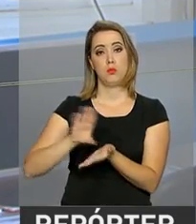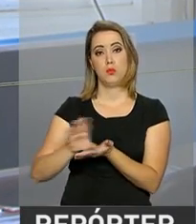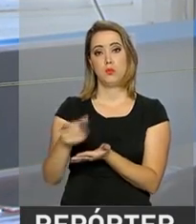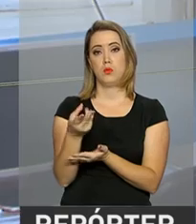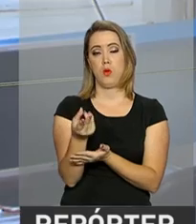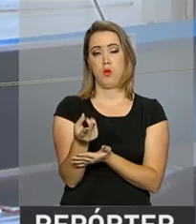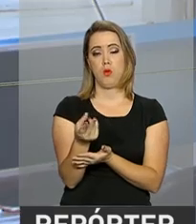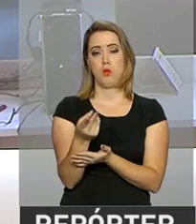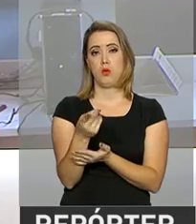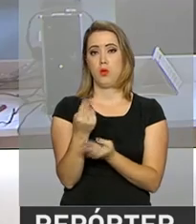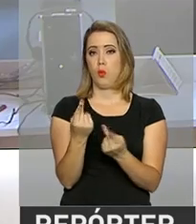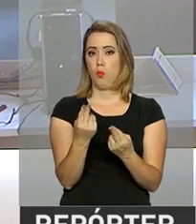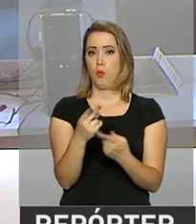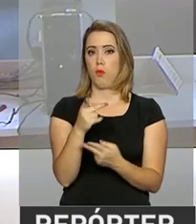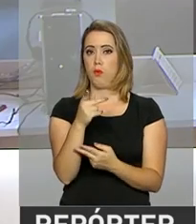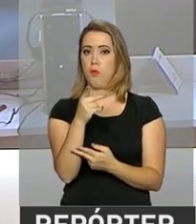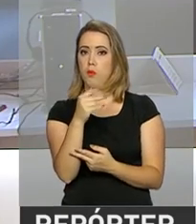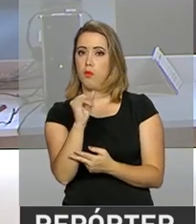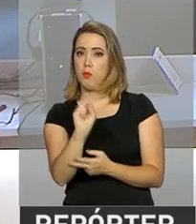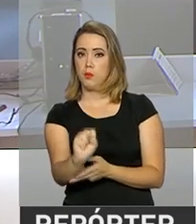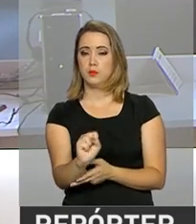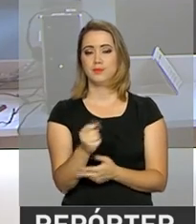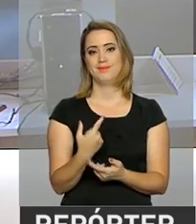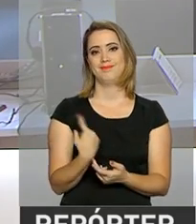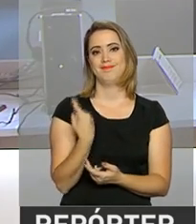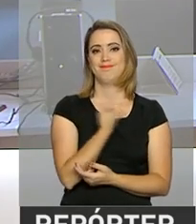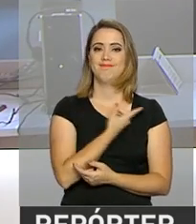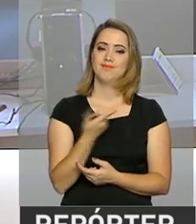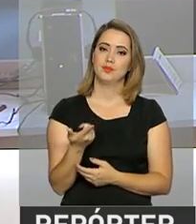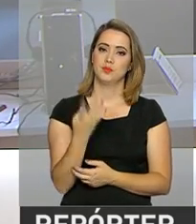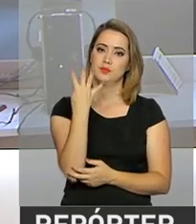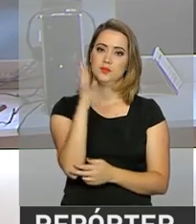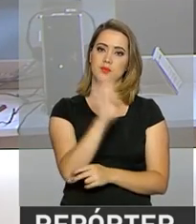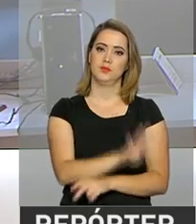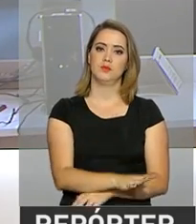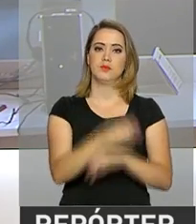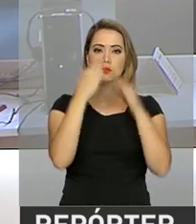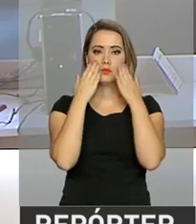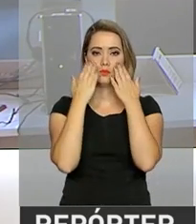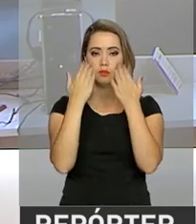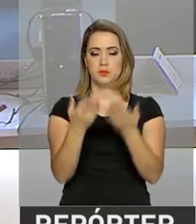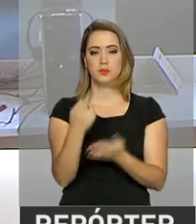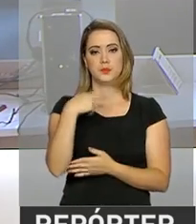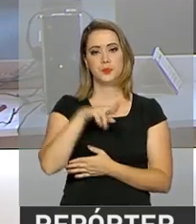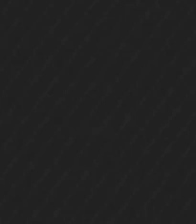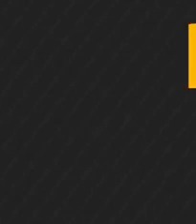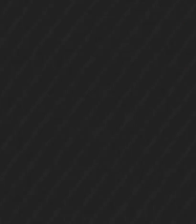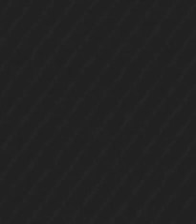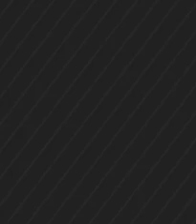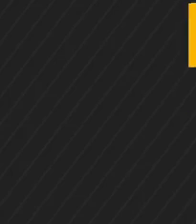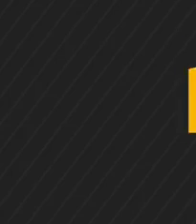do PIS Nós voltamos às 4 da tarde na próxima edição do repórter